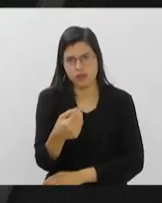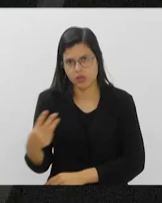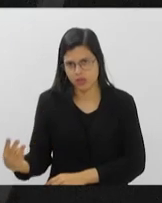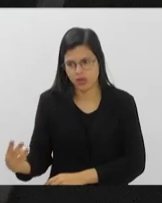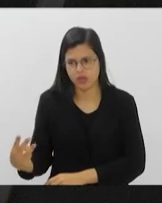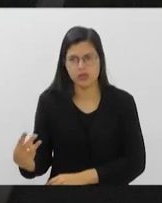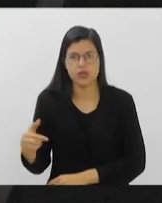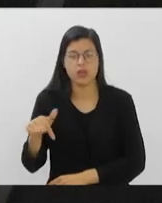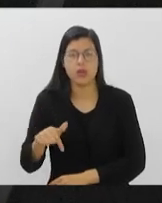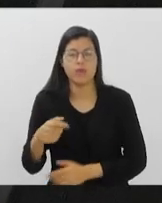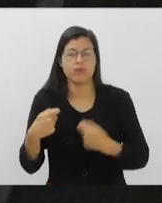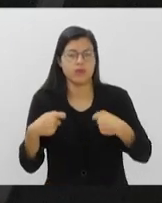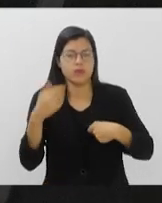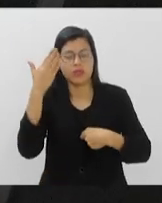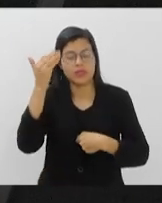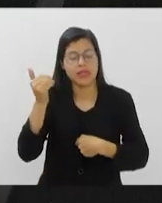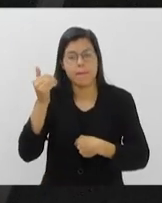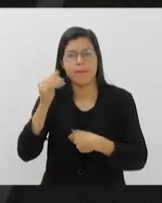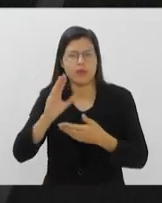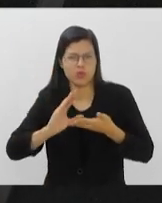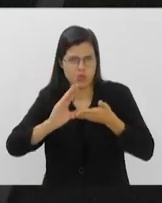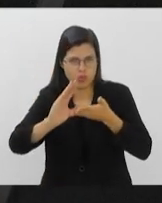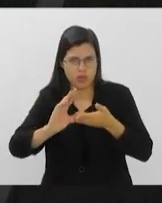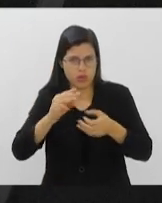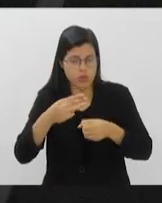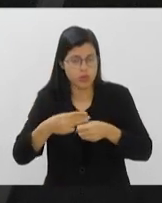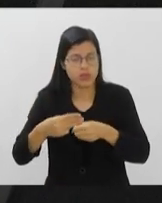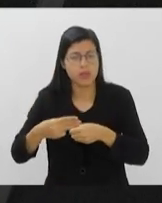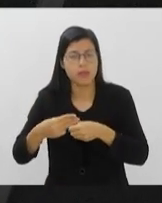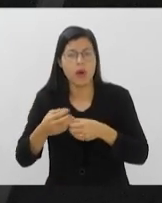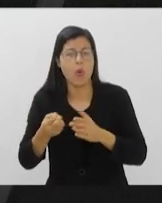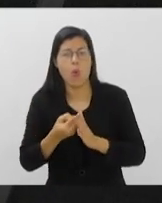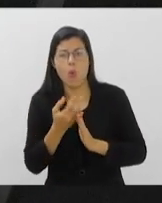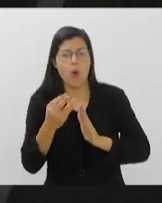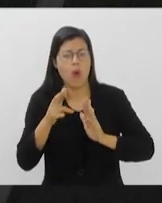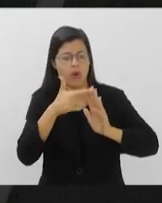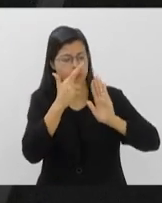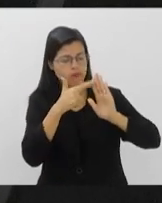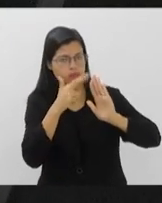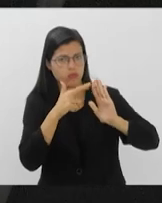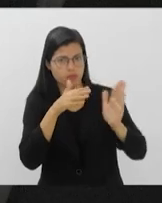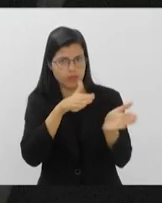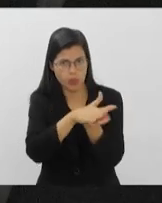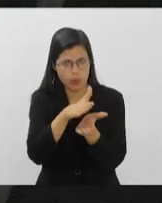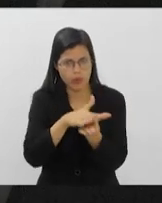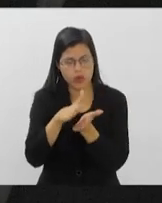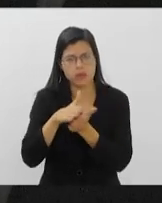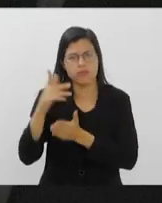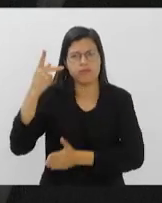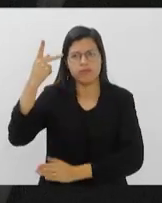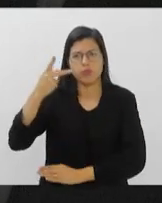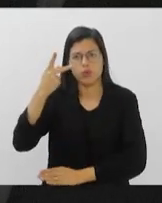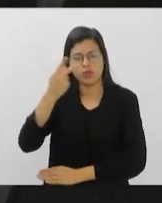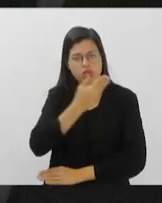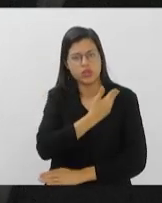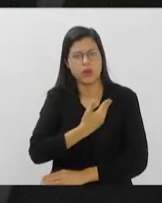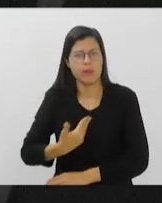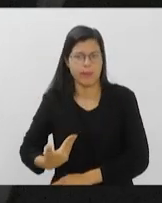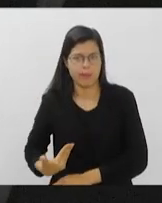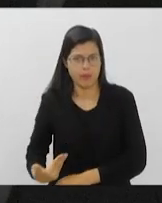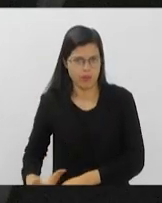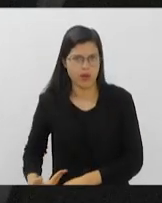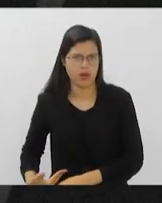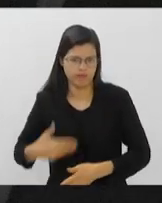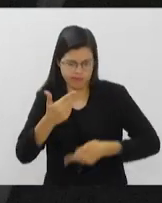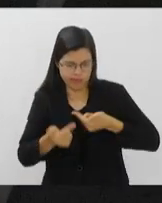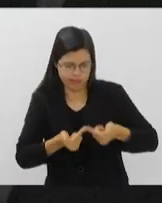92 conselhos municipais Quais as resoluções que publicaram ou seja políticas públicas que eles trabalharam nesses 4